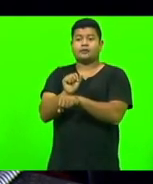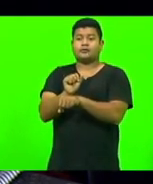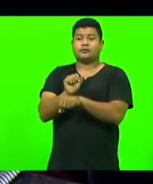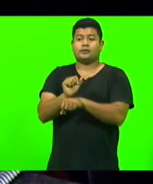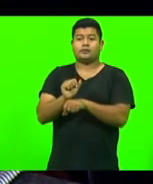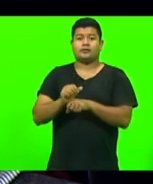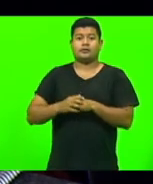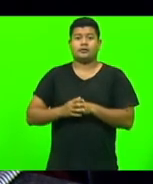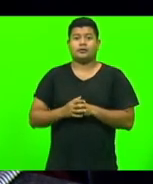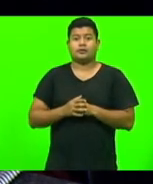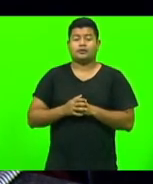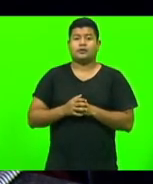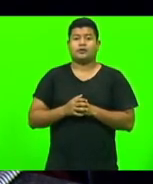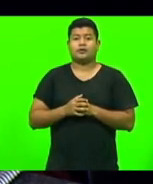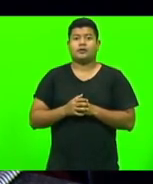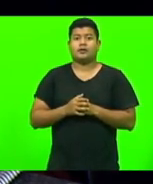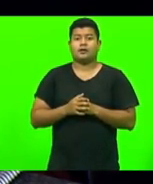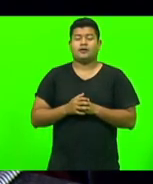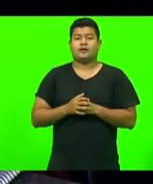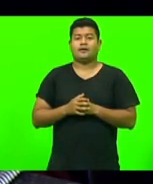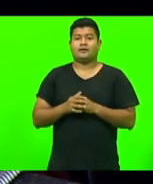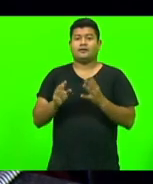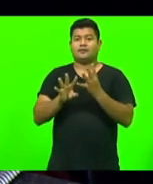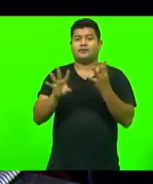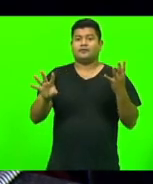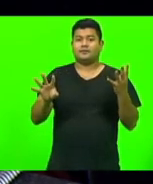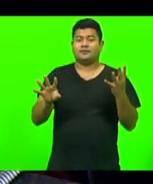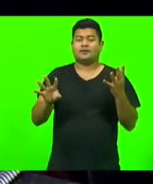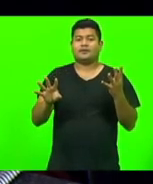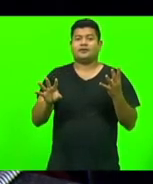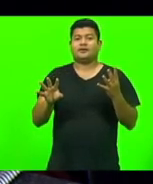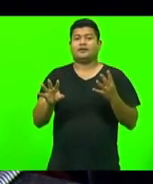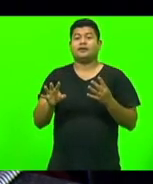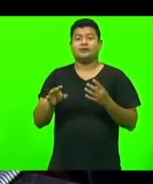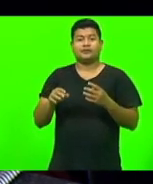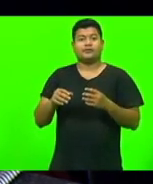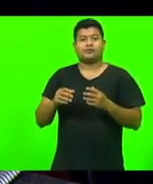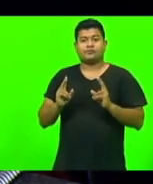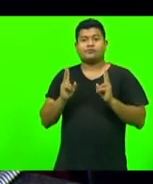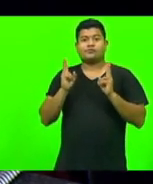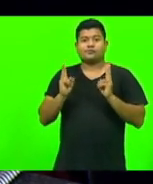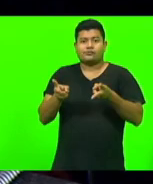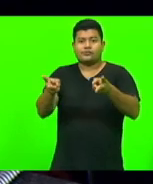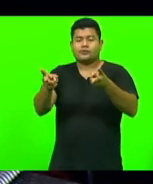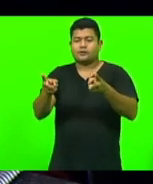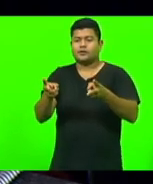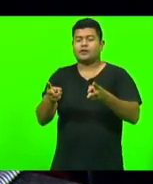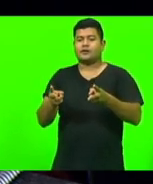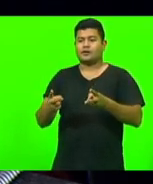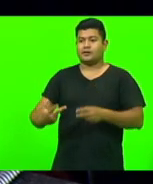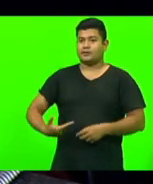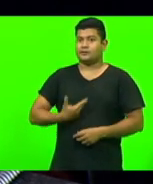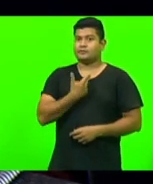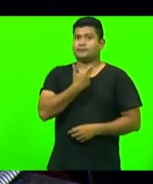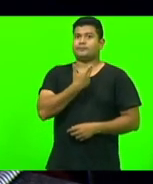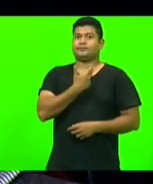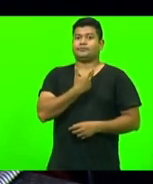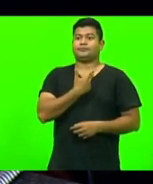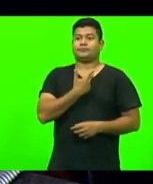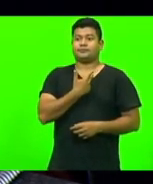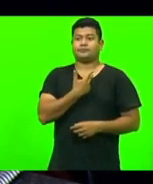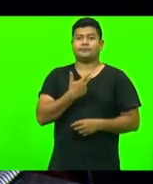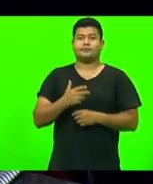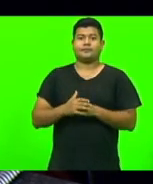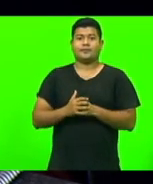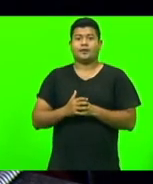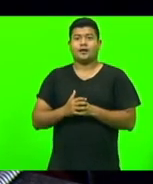gente, a fila só vai andar de fato quando houver